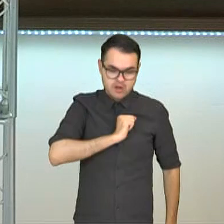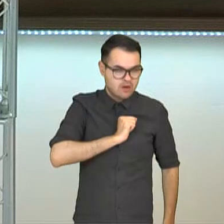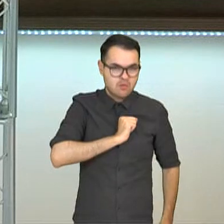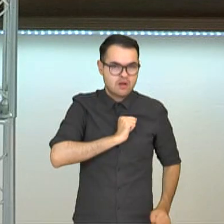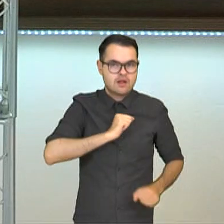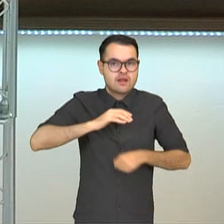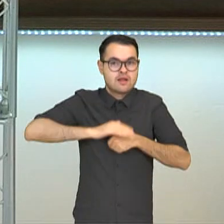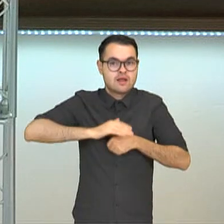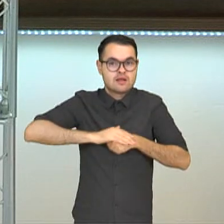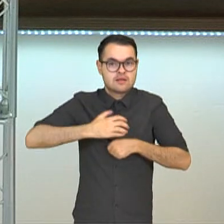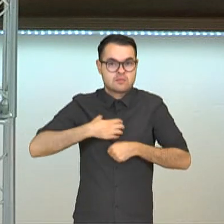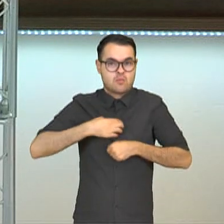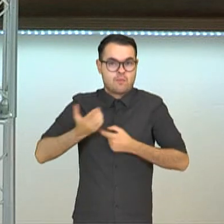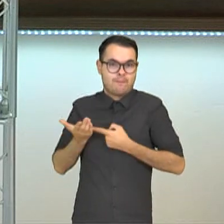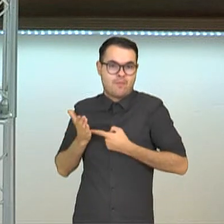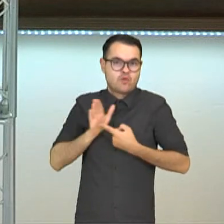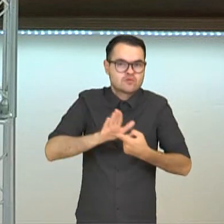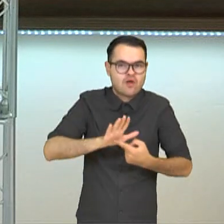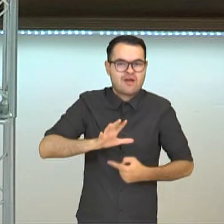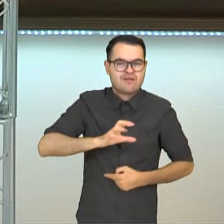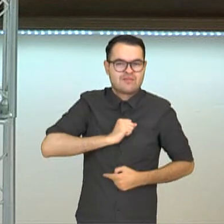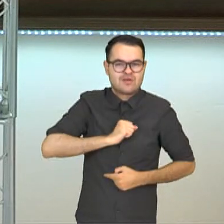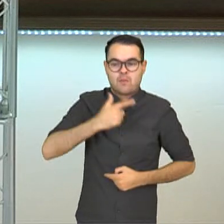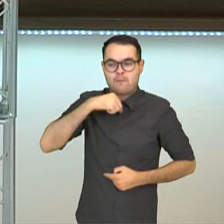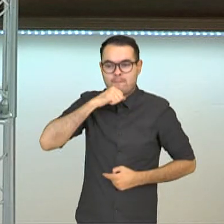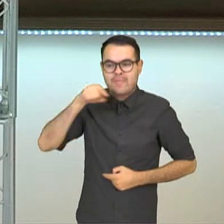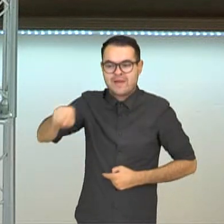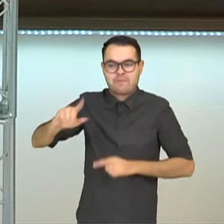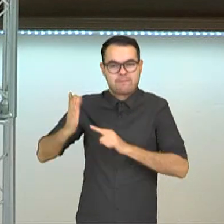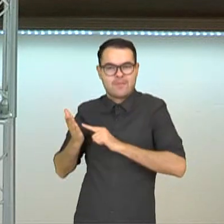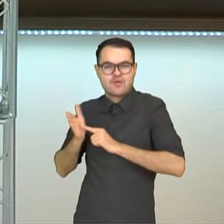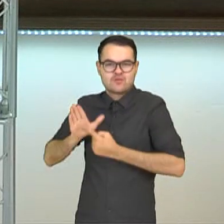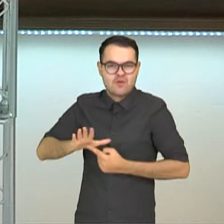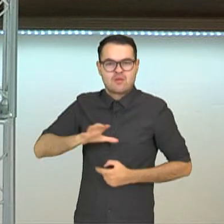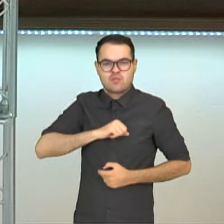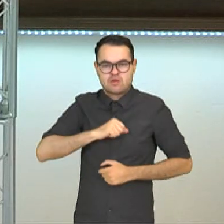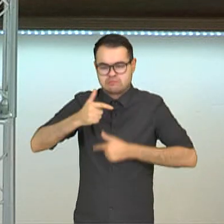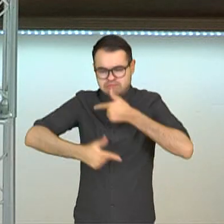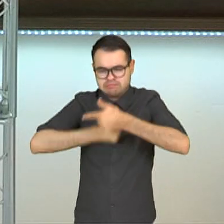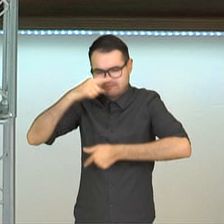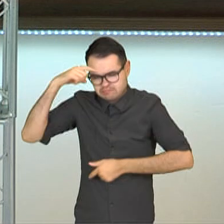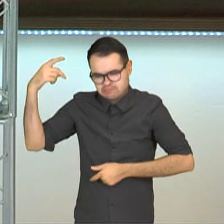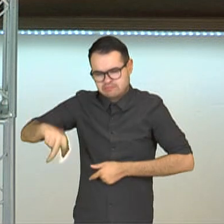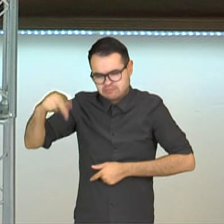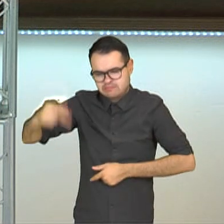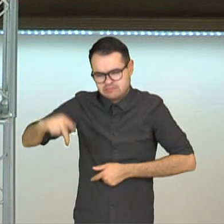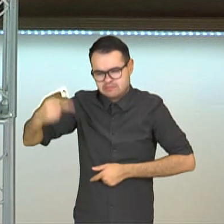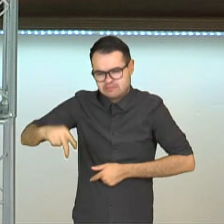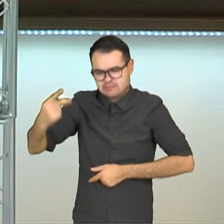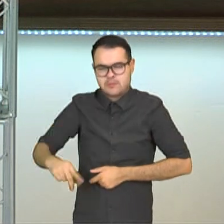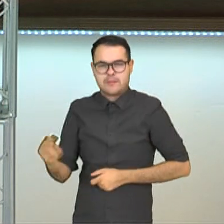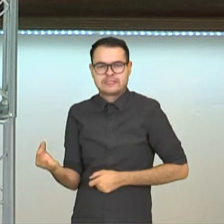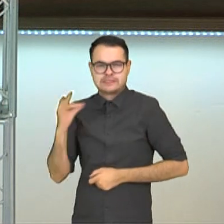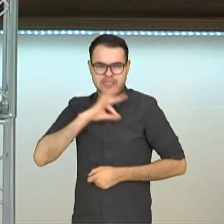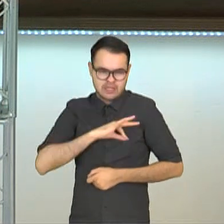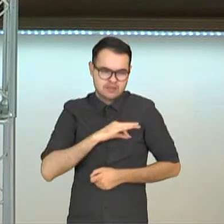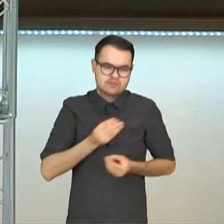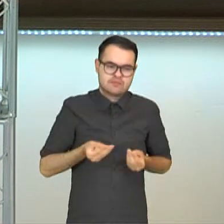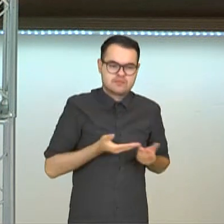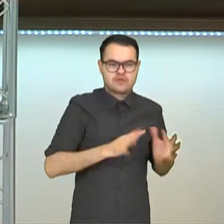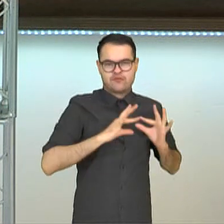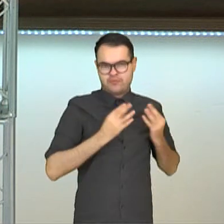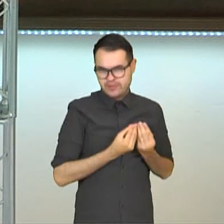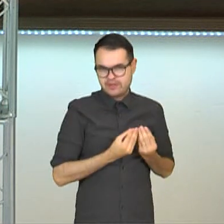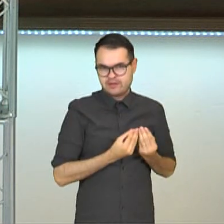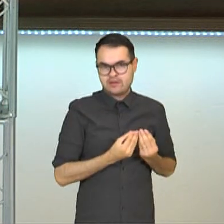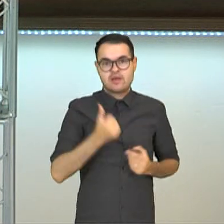agiu com amor. O pai agiu com amor, trabalhando até tarde para trazer o sustento da família. E a mãe